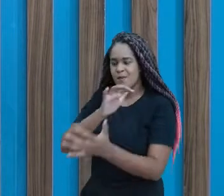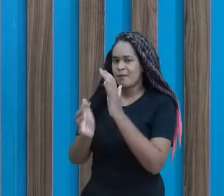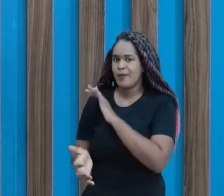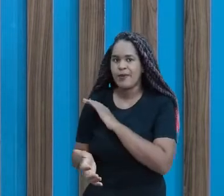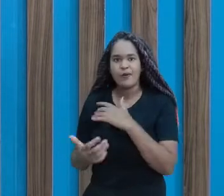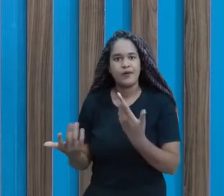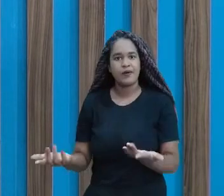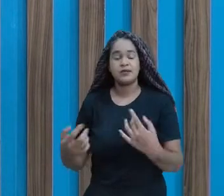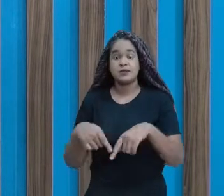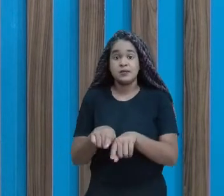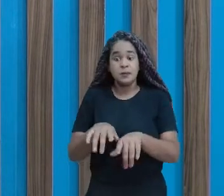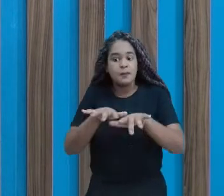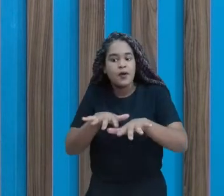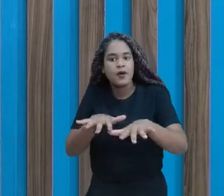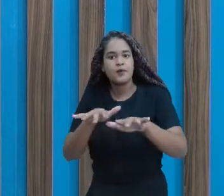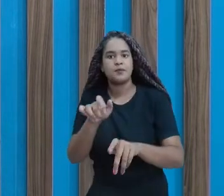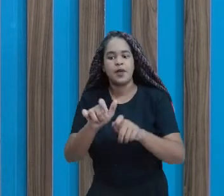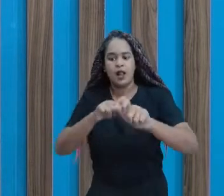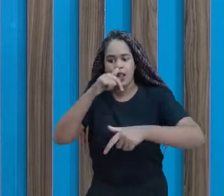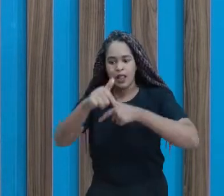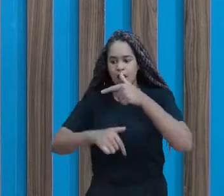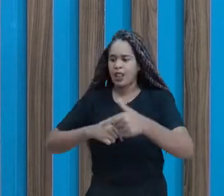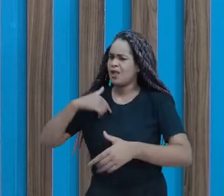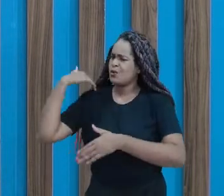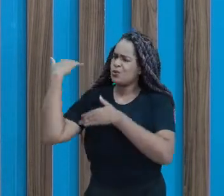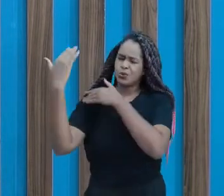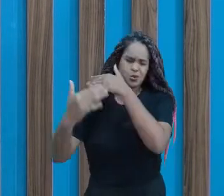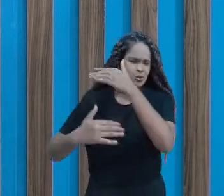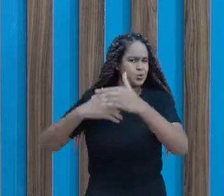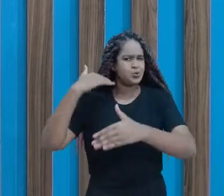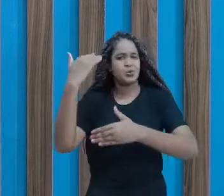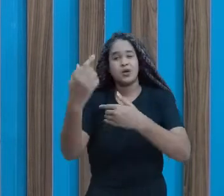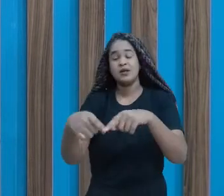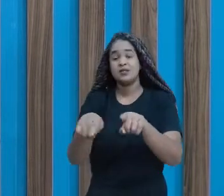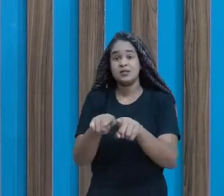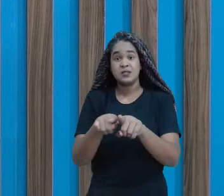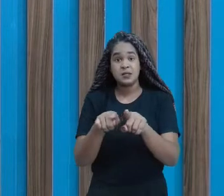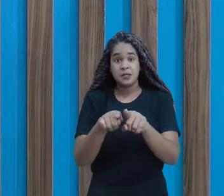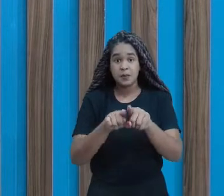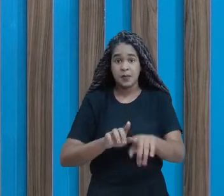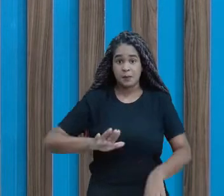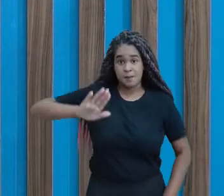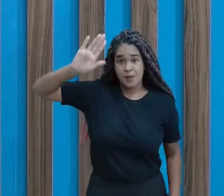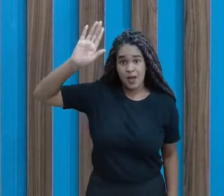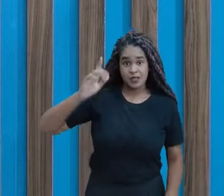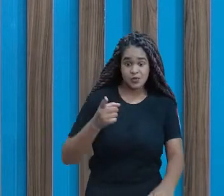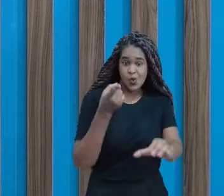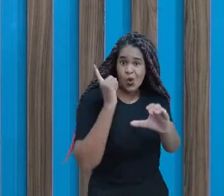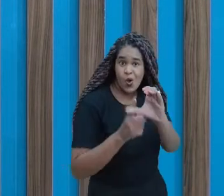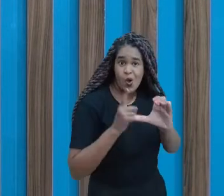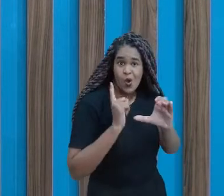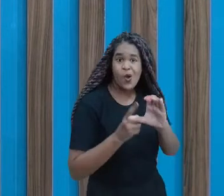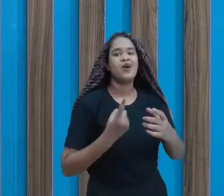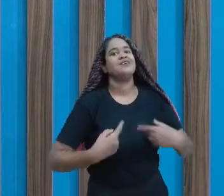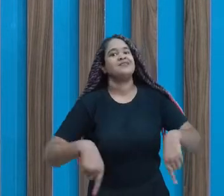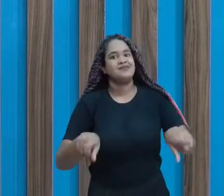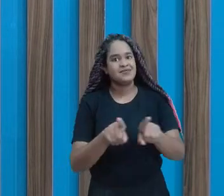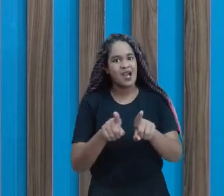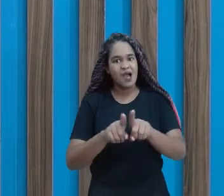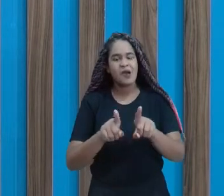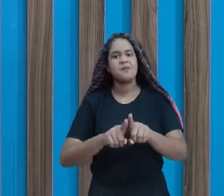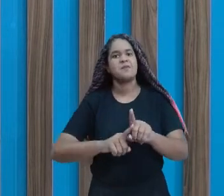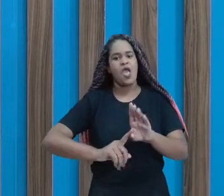movimento dos trabalhadores ascendendo também com força. É o Partido Comunista, que foi, né, que também